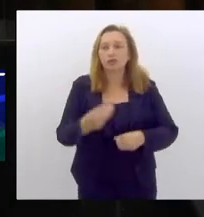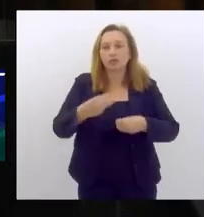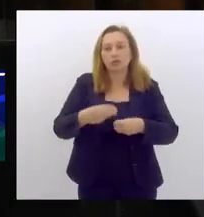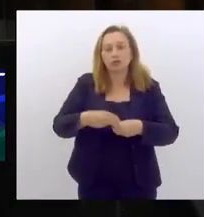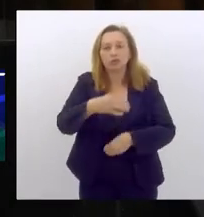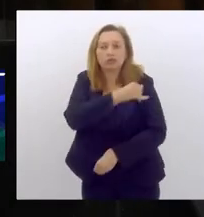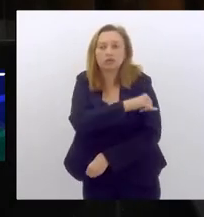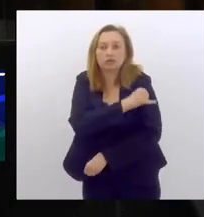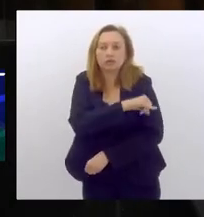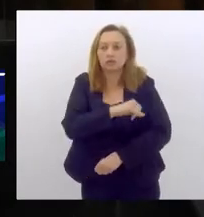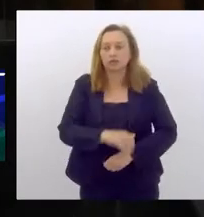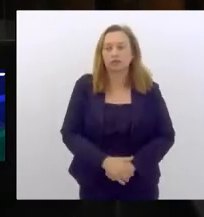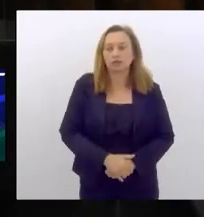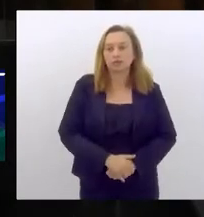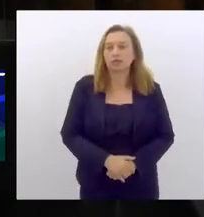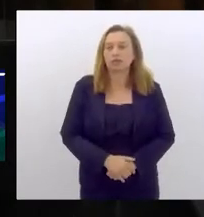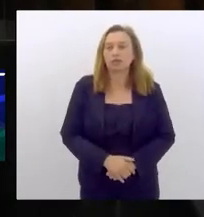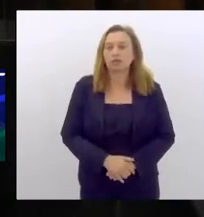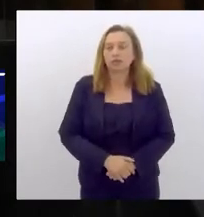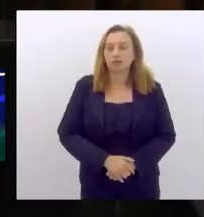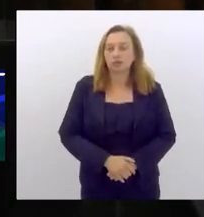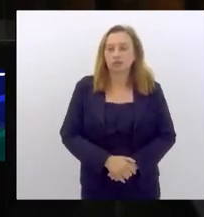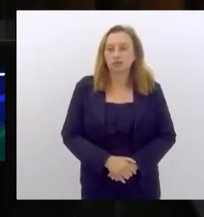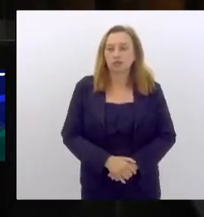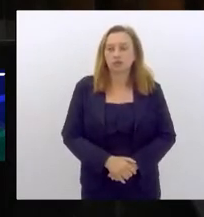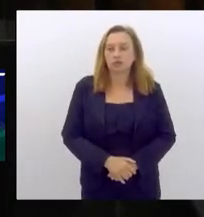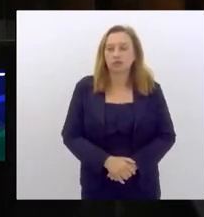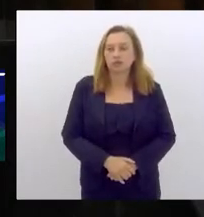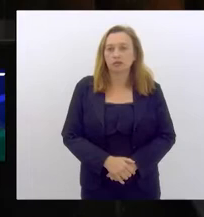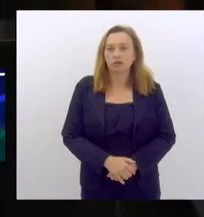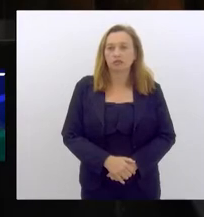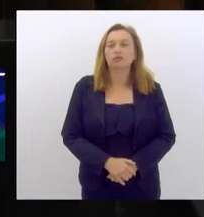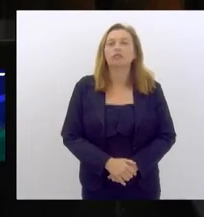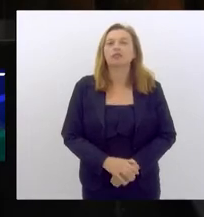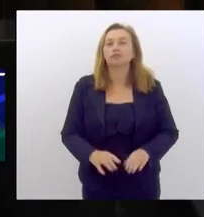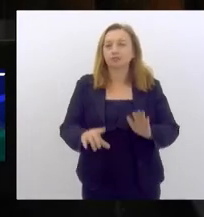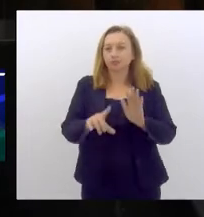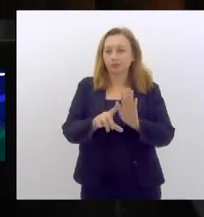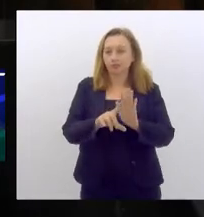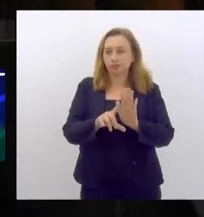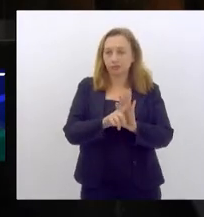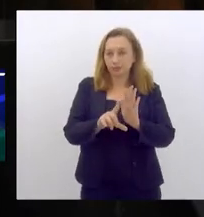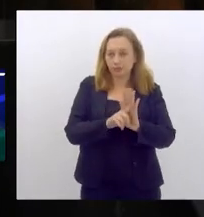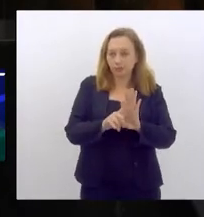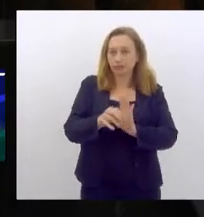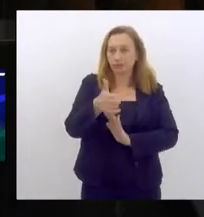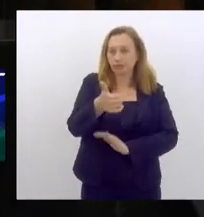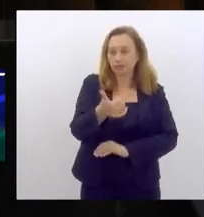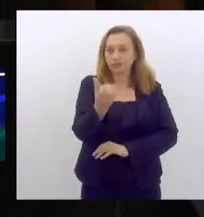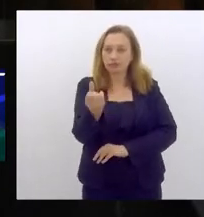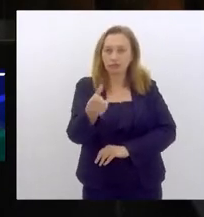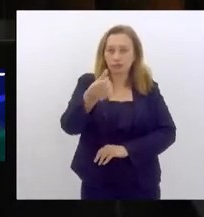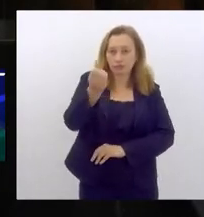de Rio de Janeiro a cota que lhe é devida, nos termos dos critérios já definidos pela Lei